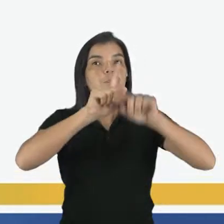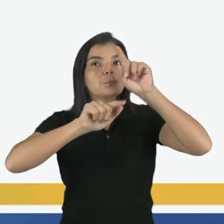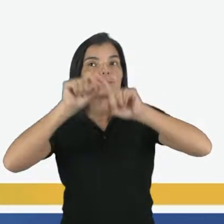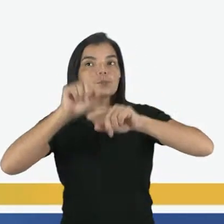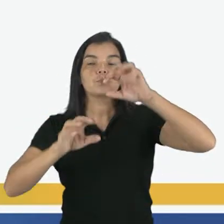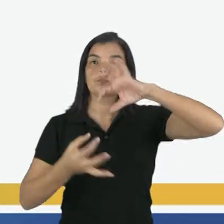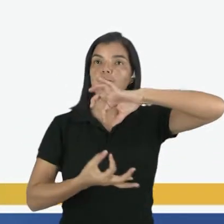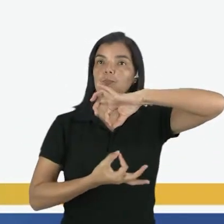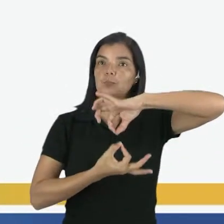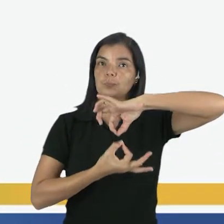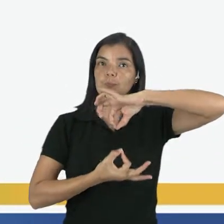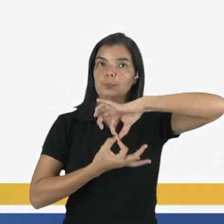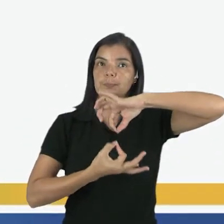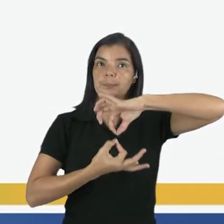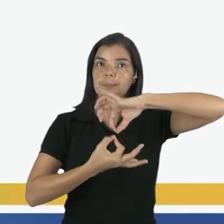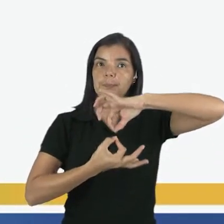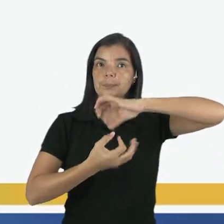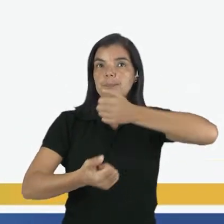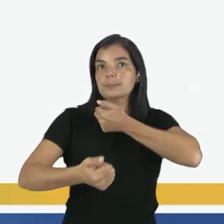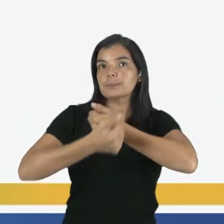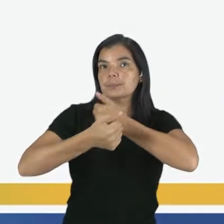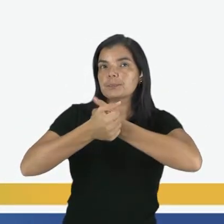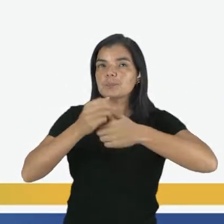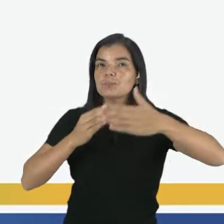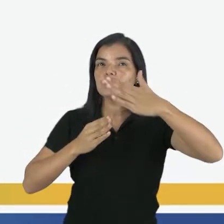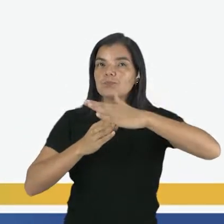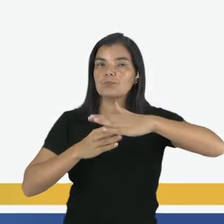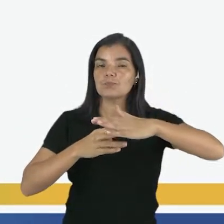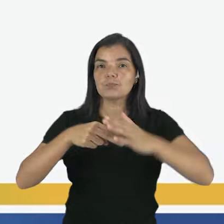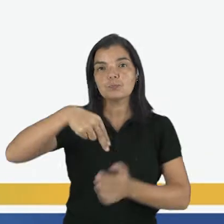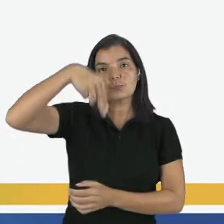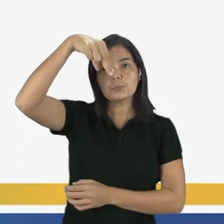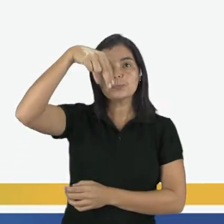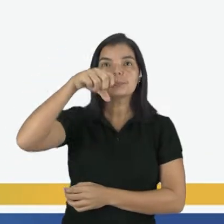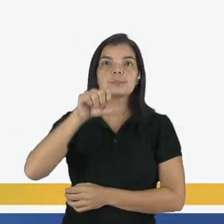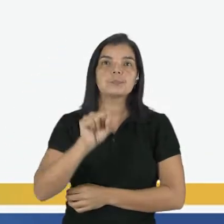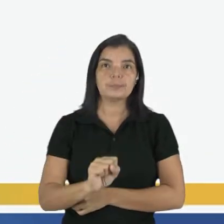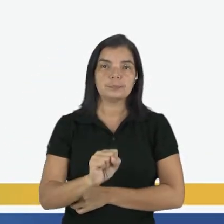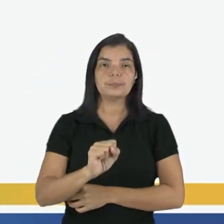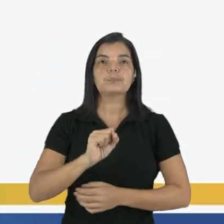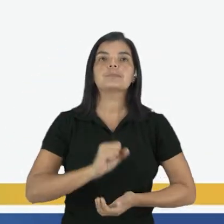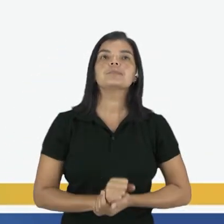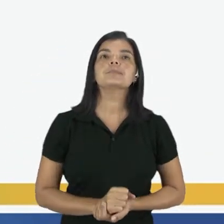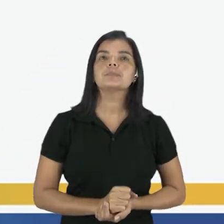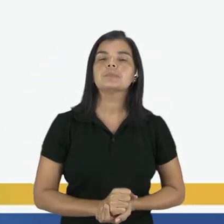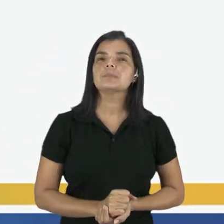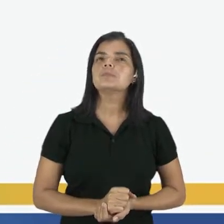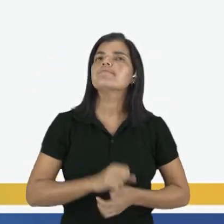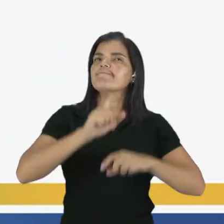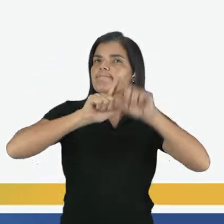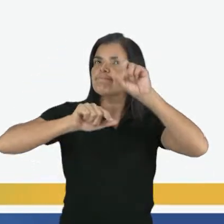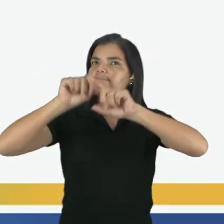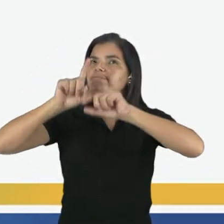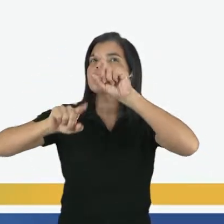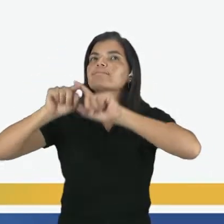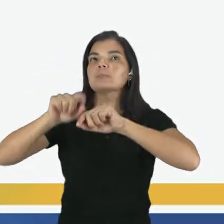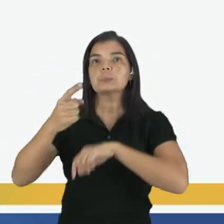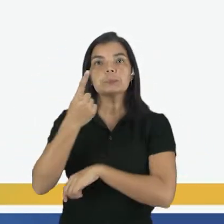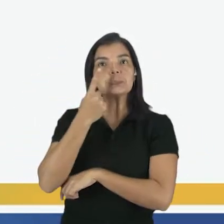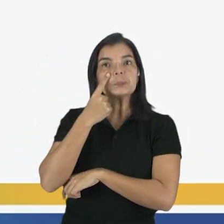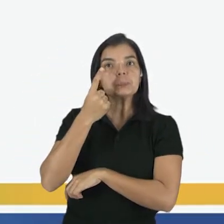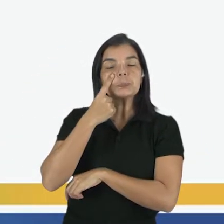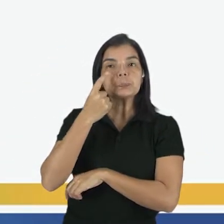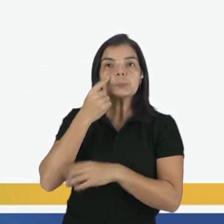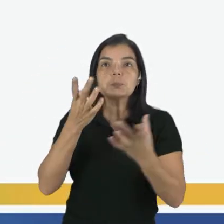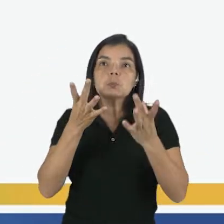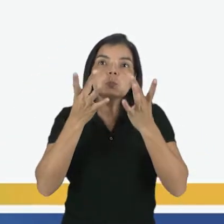constelações zodiacais, localizadas próximas aos limites entre o norte e o sul. Muitas constelações podem ser